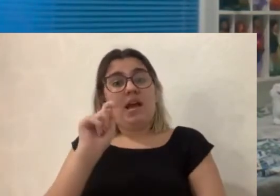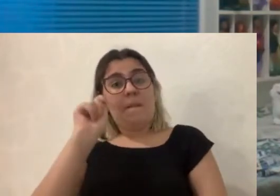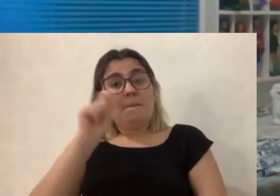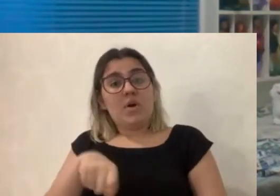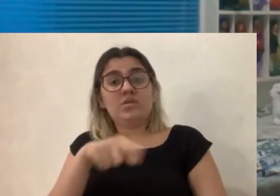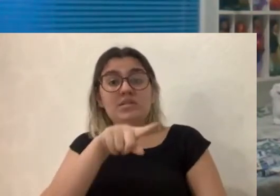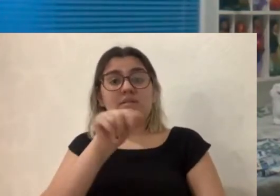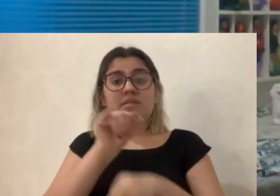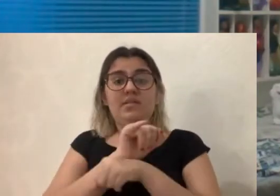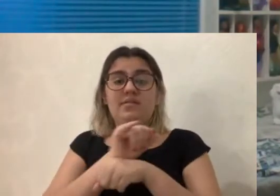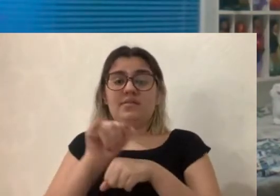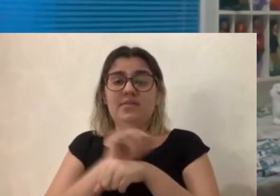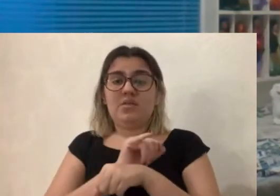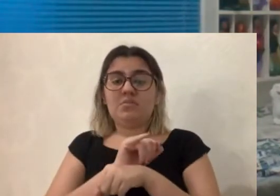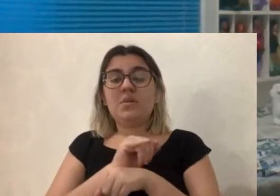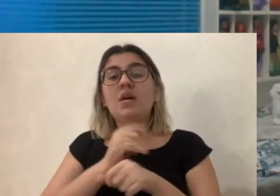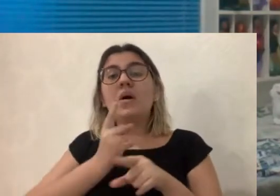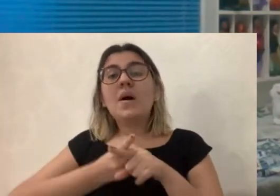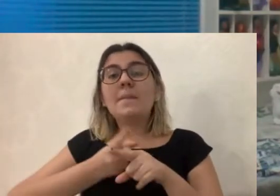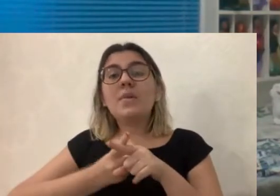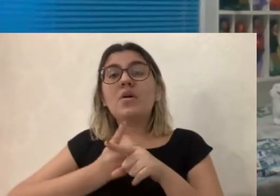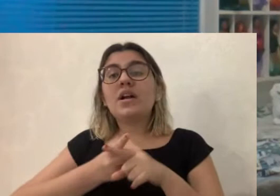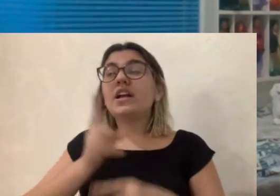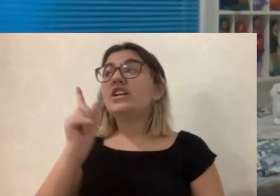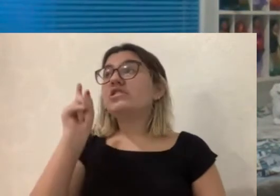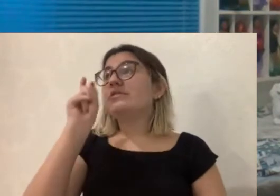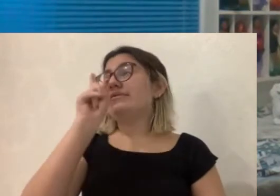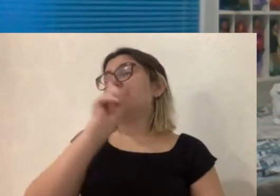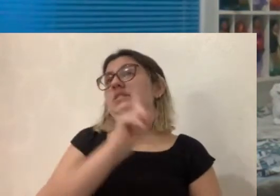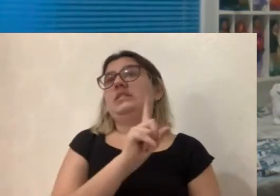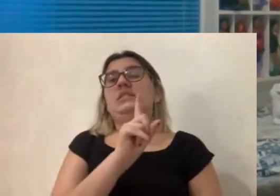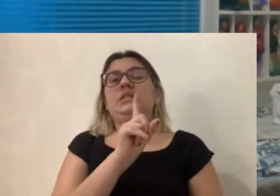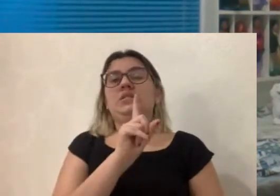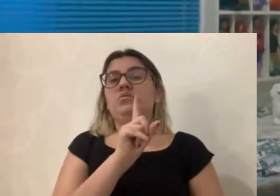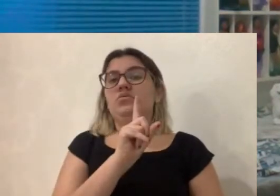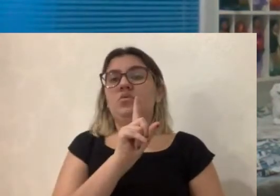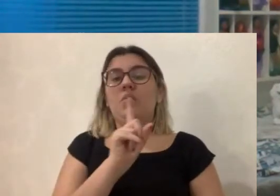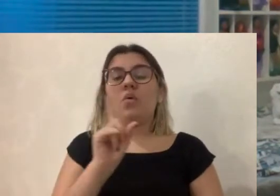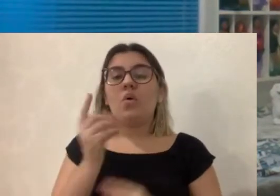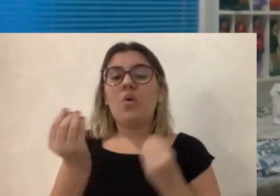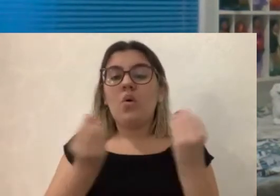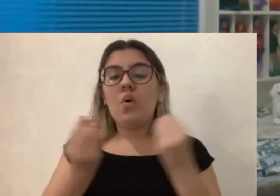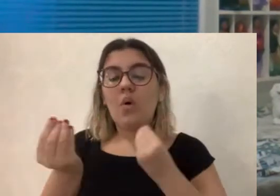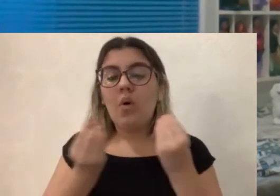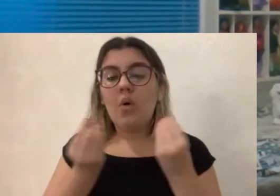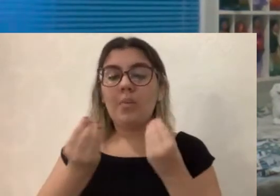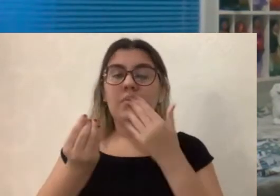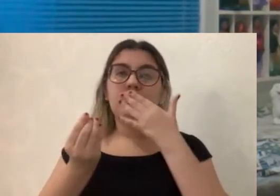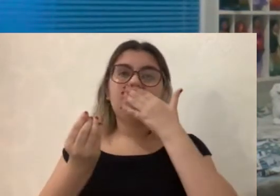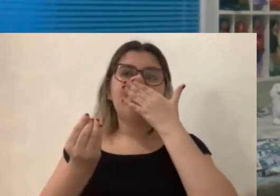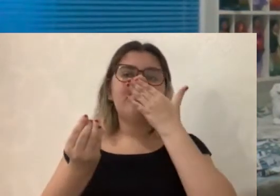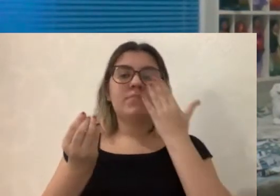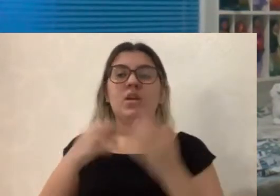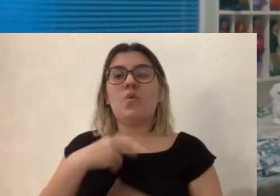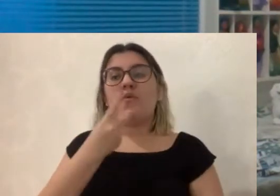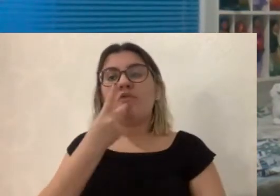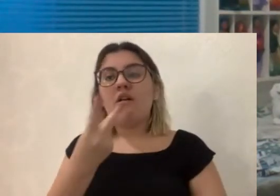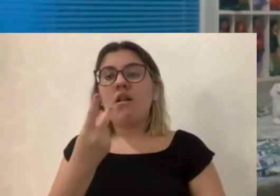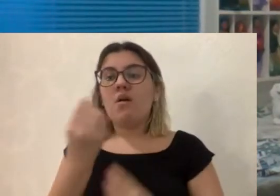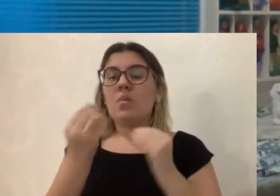é muito difícil, eu acho um pouco complicado que a gente, ao falar de conceituação